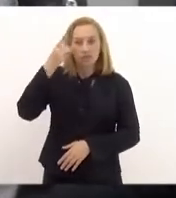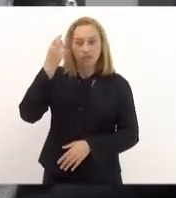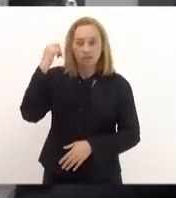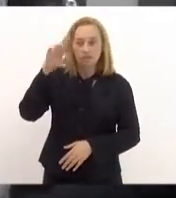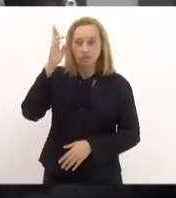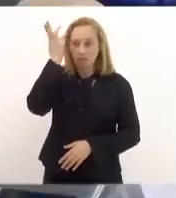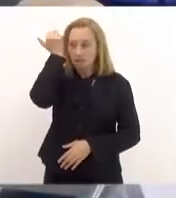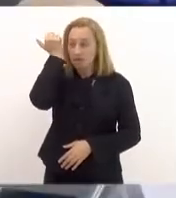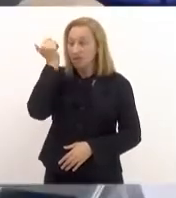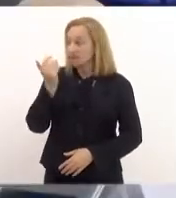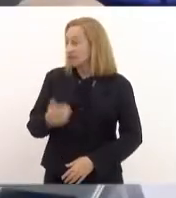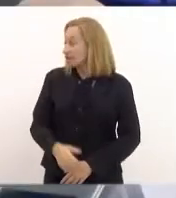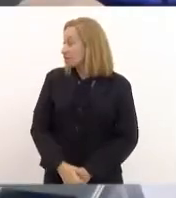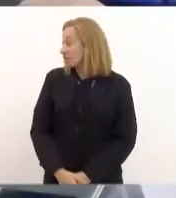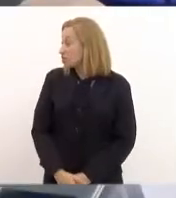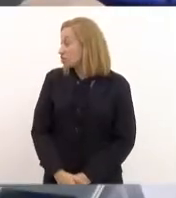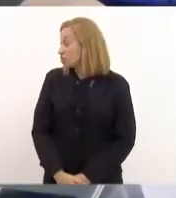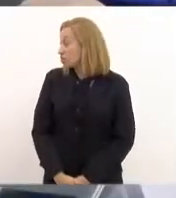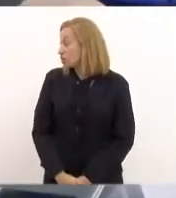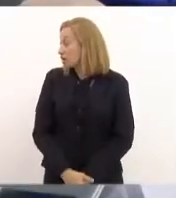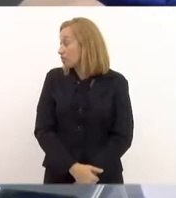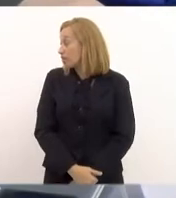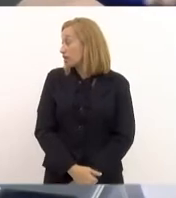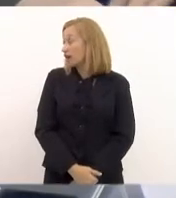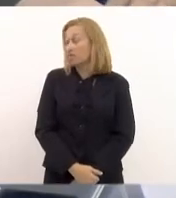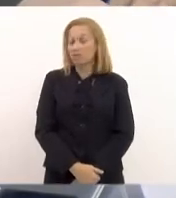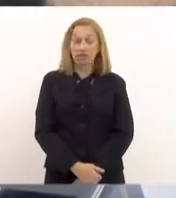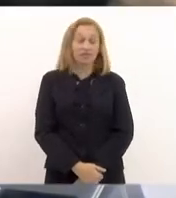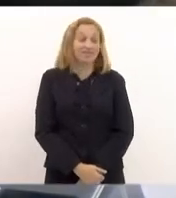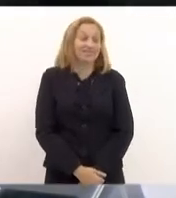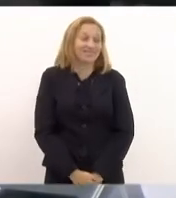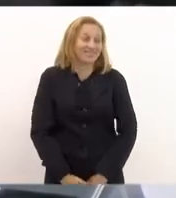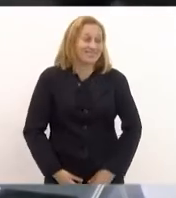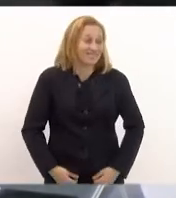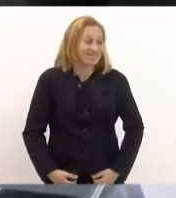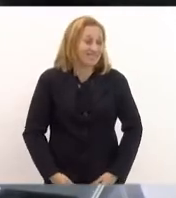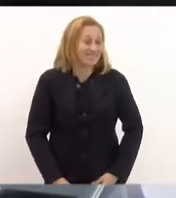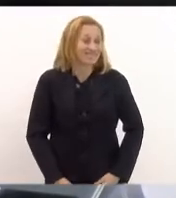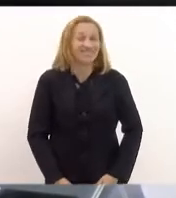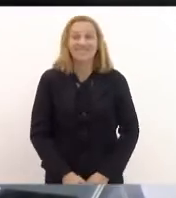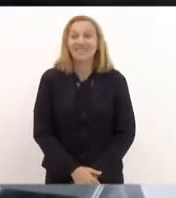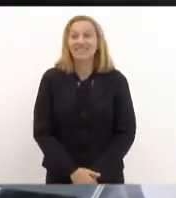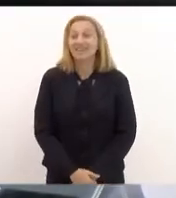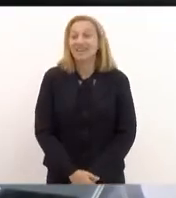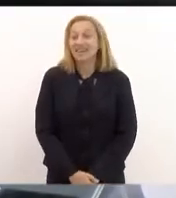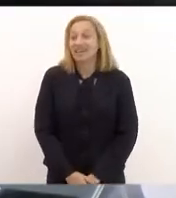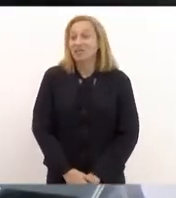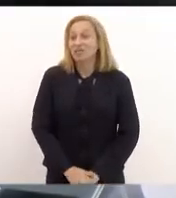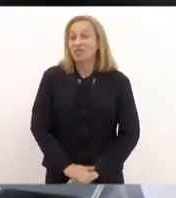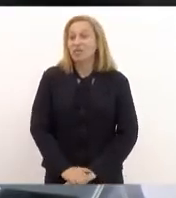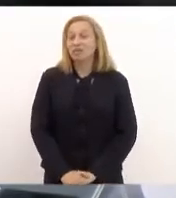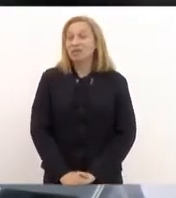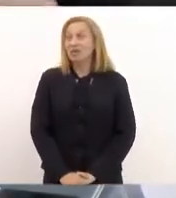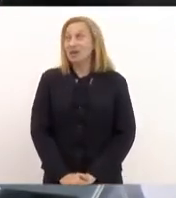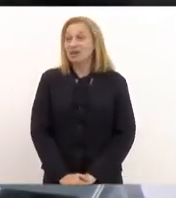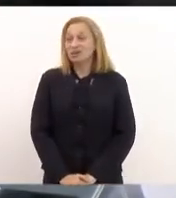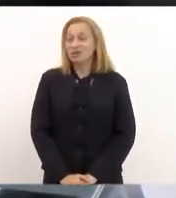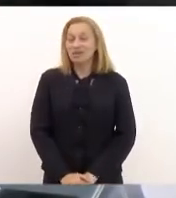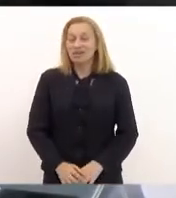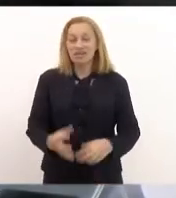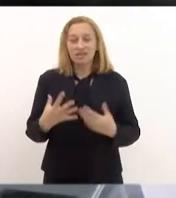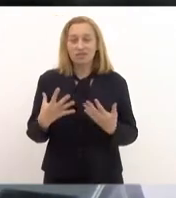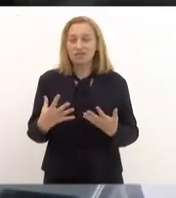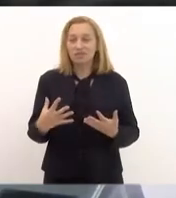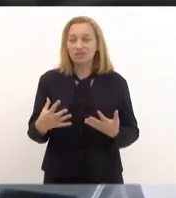Vou passar a palavra ao deputado Luiz Paulo. Não sei, antes de registrar, falamos aqui do Porto de Itaguaí, do Comperj. A gente podia citar também o Porto do Rio, podia